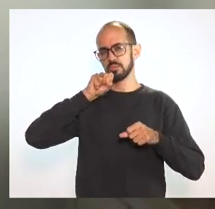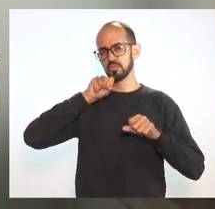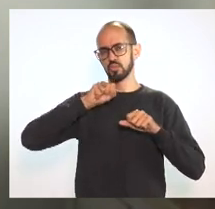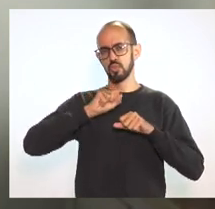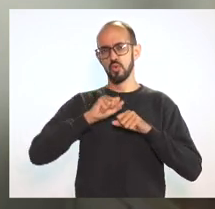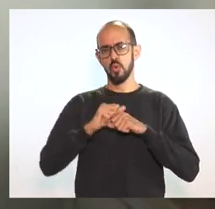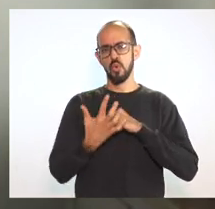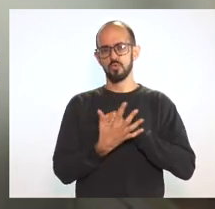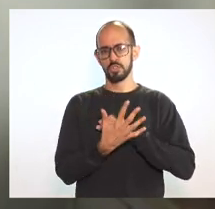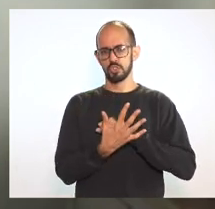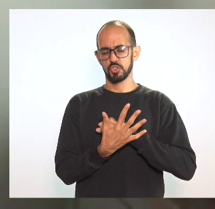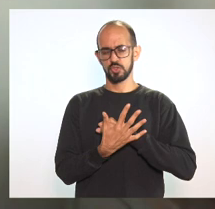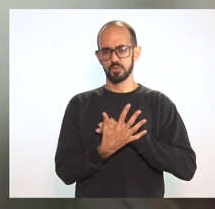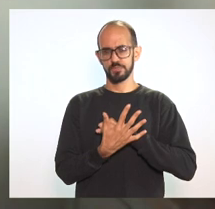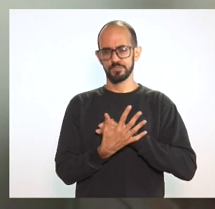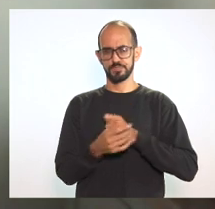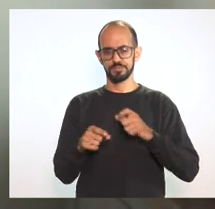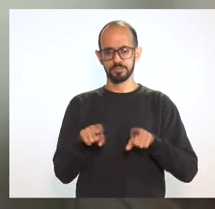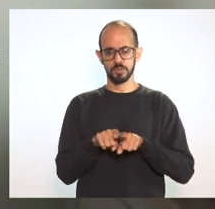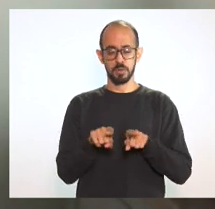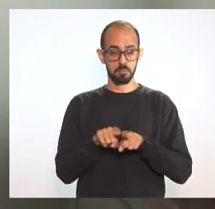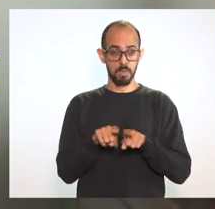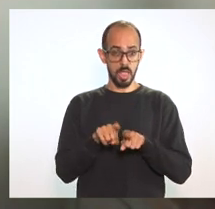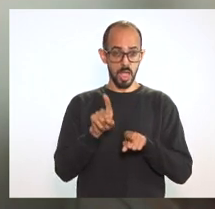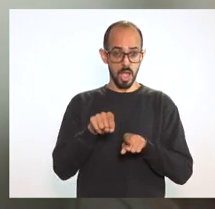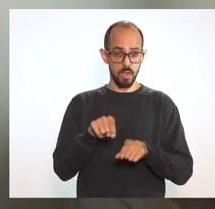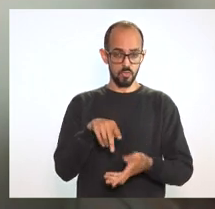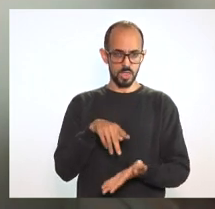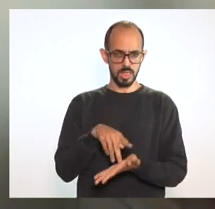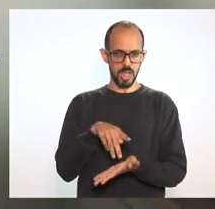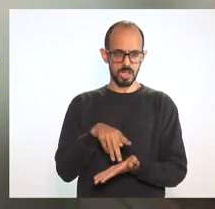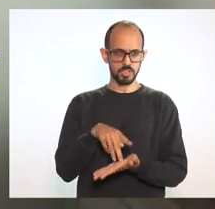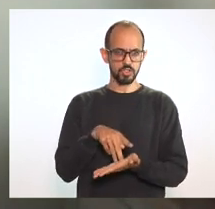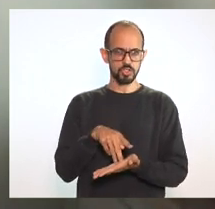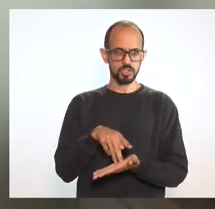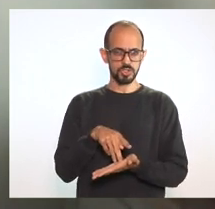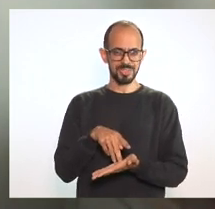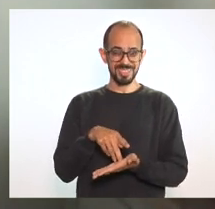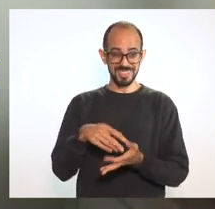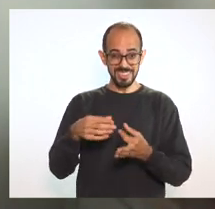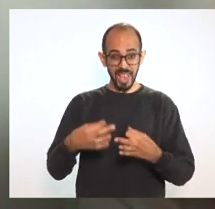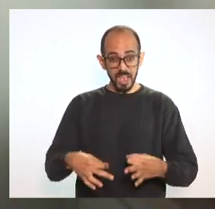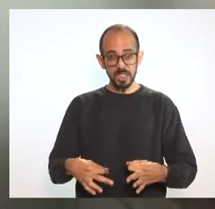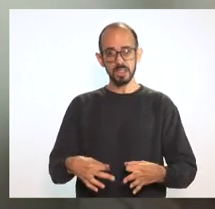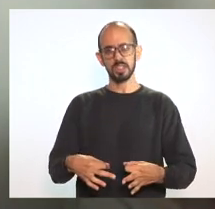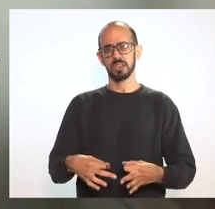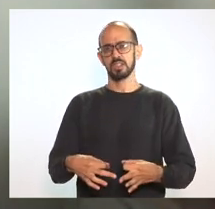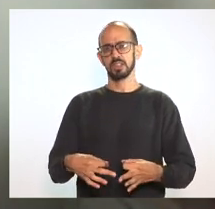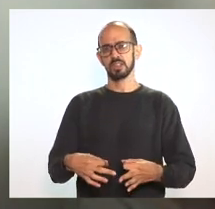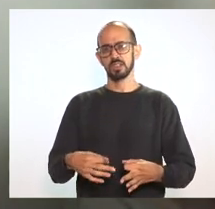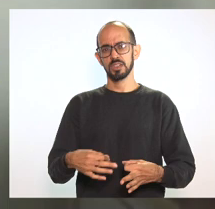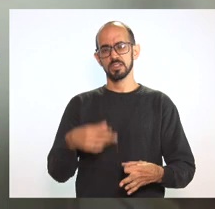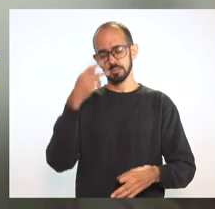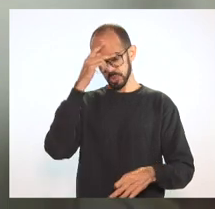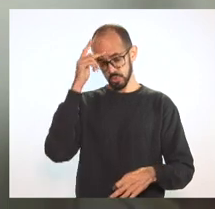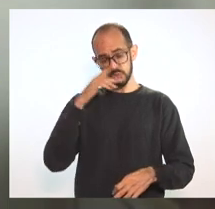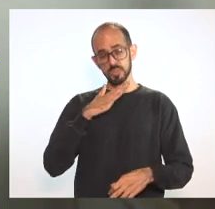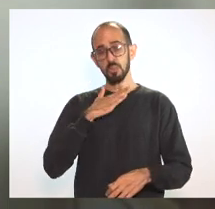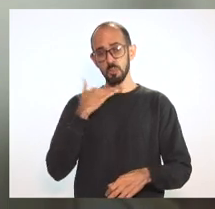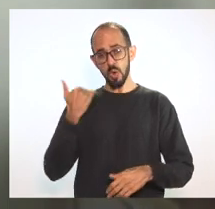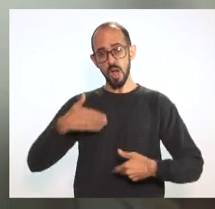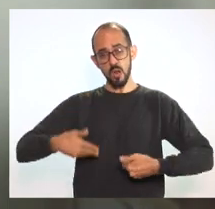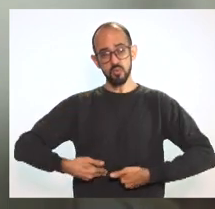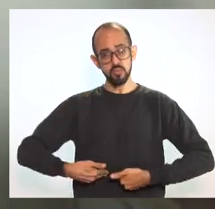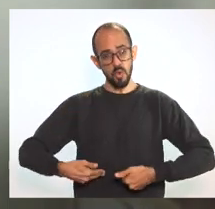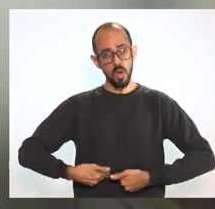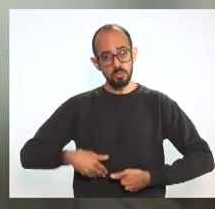E se diz também, e a pura verdade, que as pessoas estão morrendo de fome, e estão